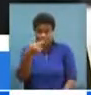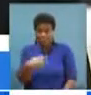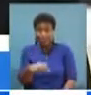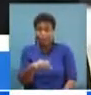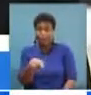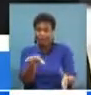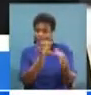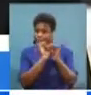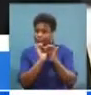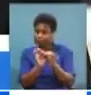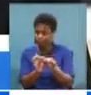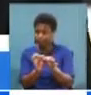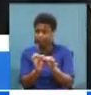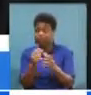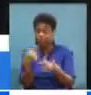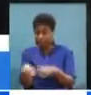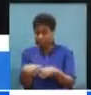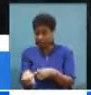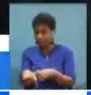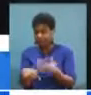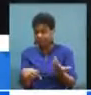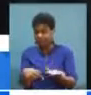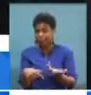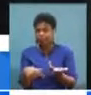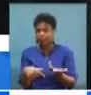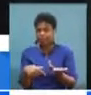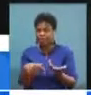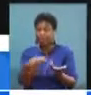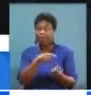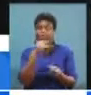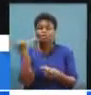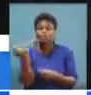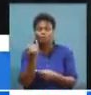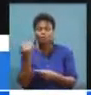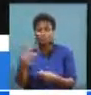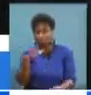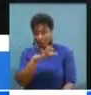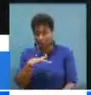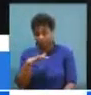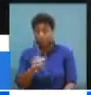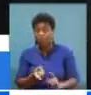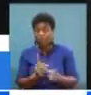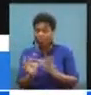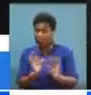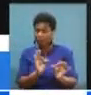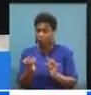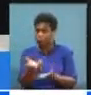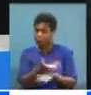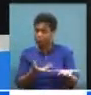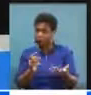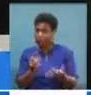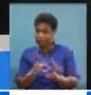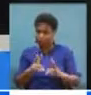é o elo de ligação entre as instituições nacionais que tratam da cooperação